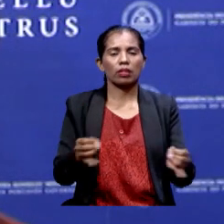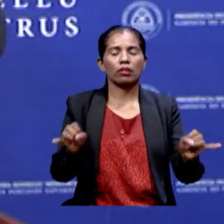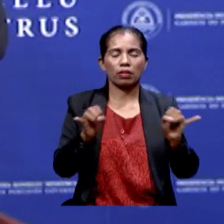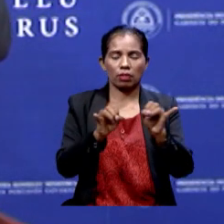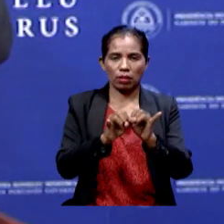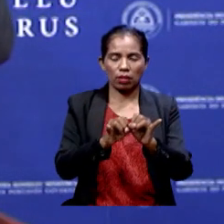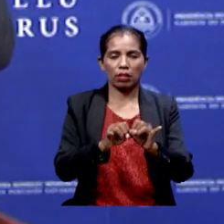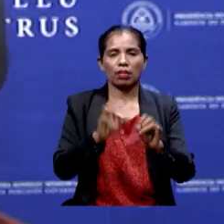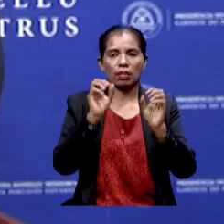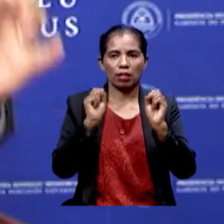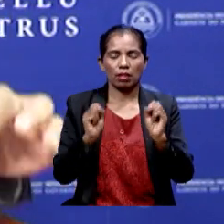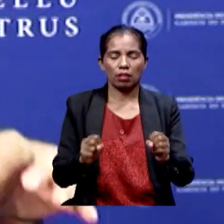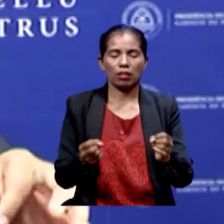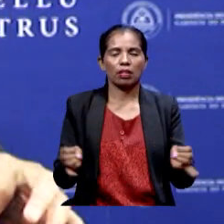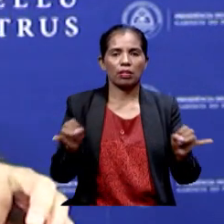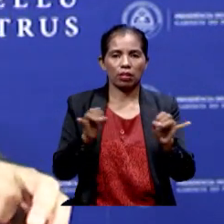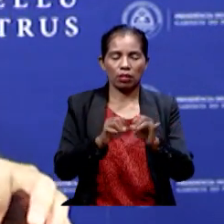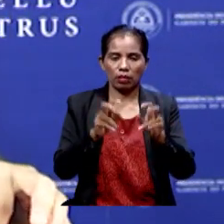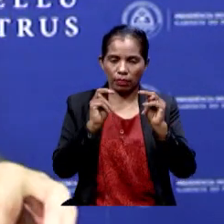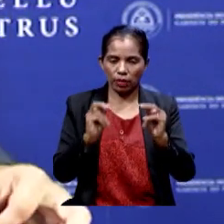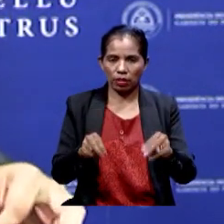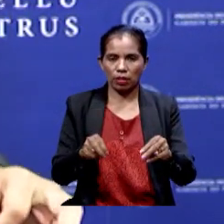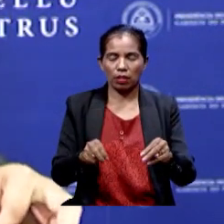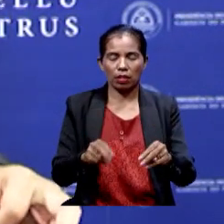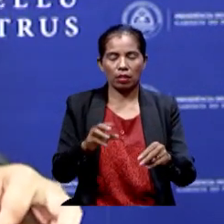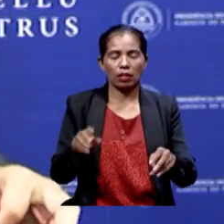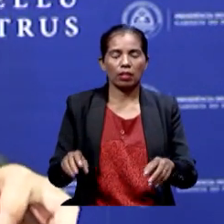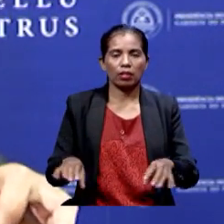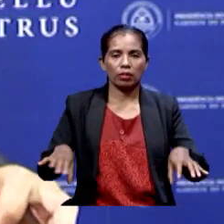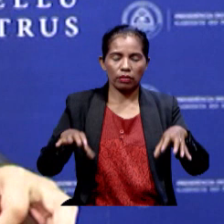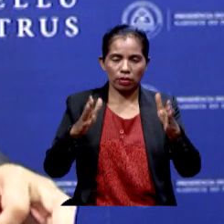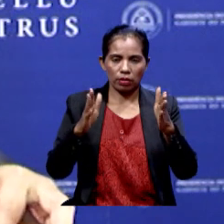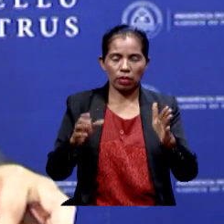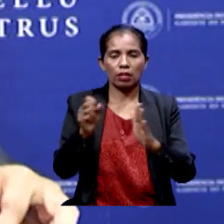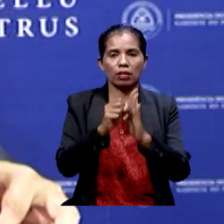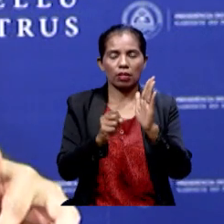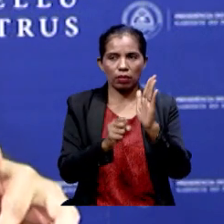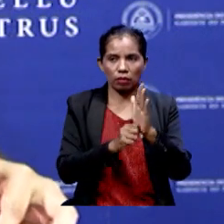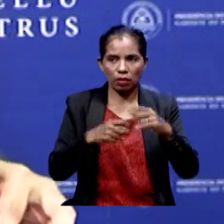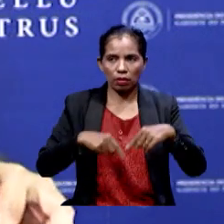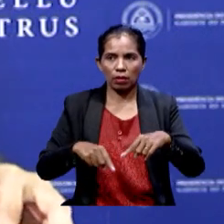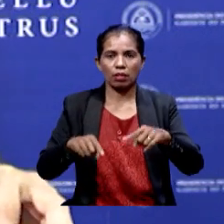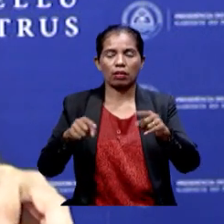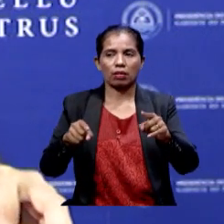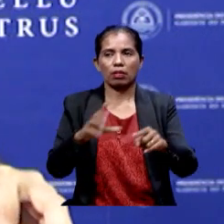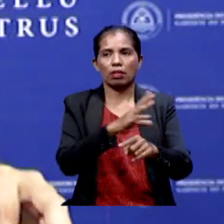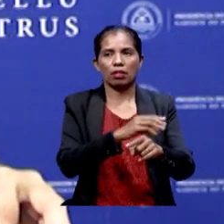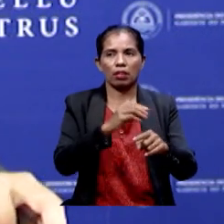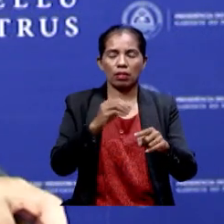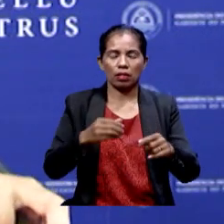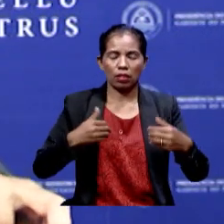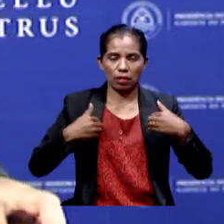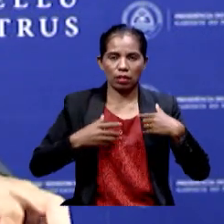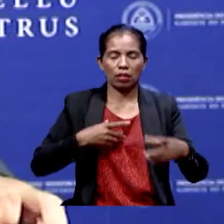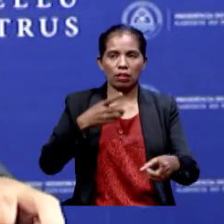hak naramba, ma instituição ne persija, ma funcionário público ne ni estatuto tem que fila fali ba funcionário contratado, no iha direito